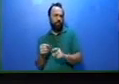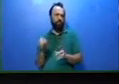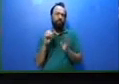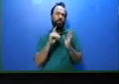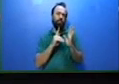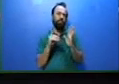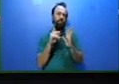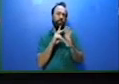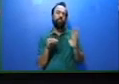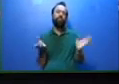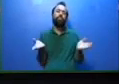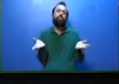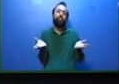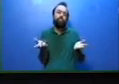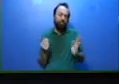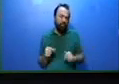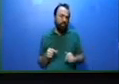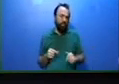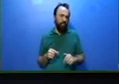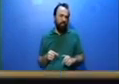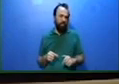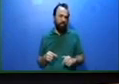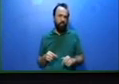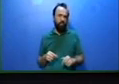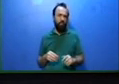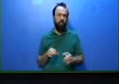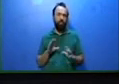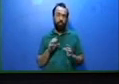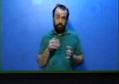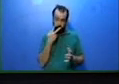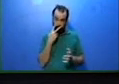desenhinhos parecendo chuva?